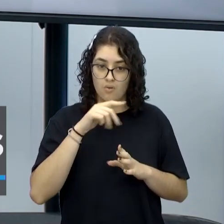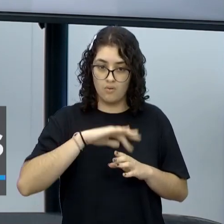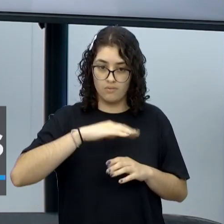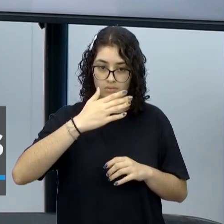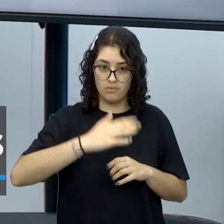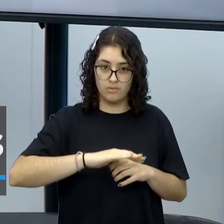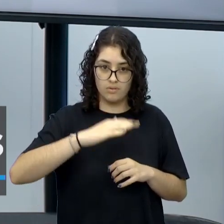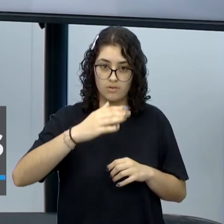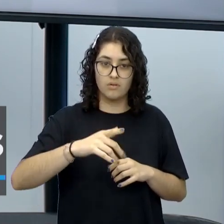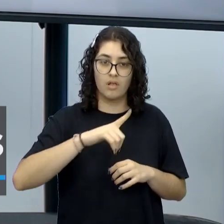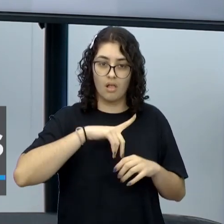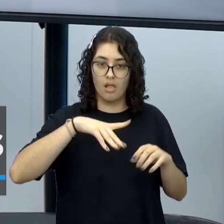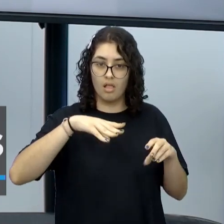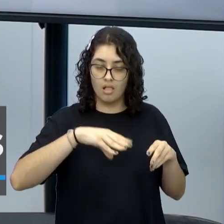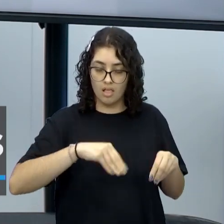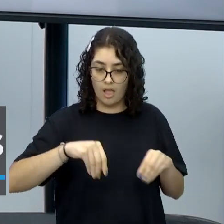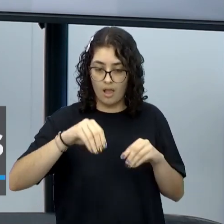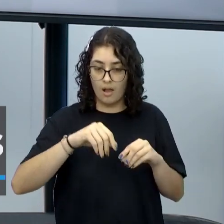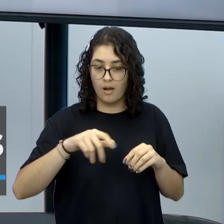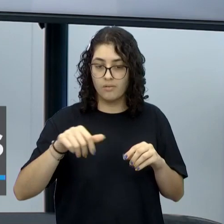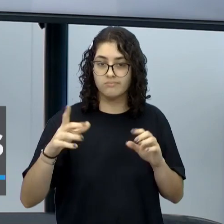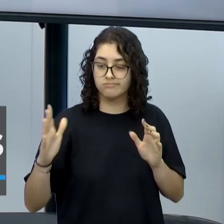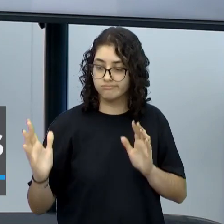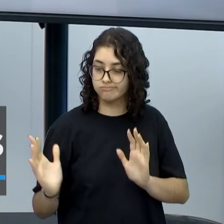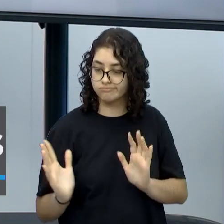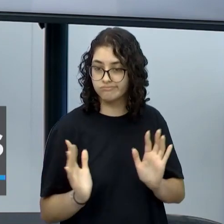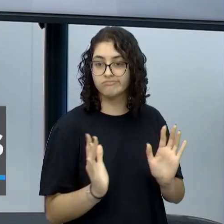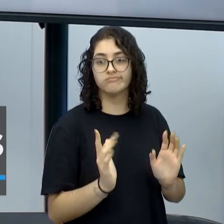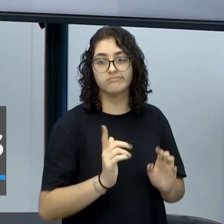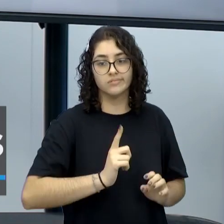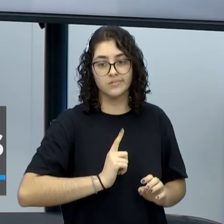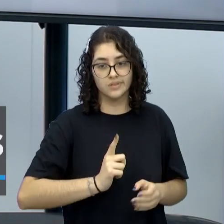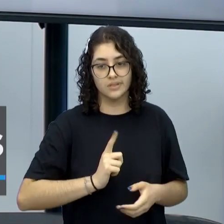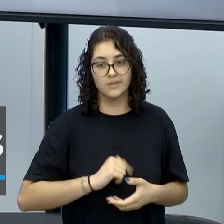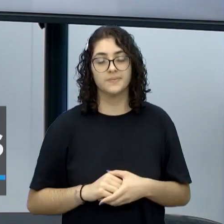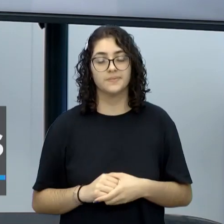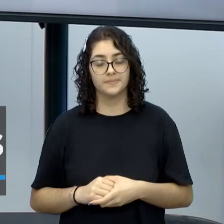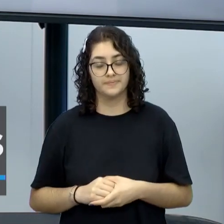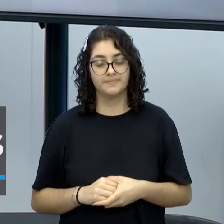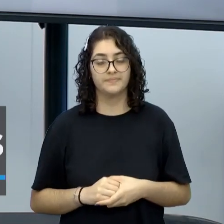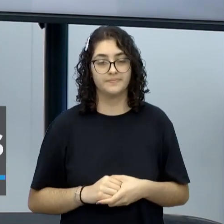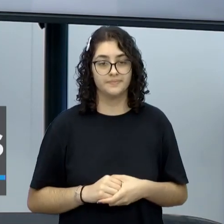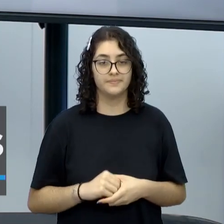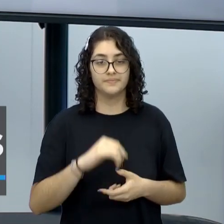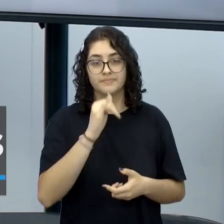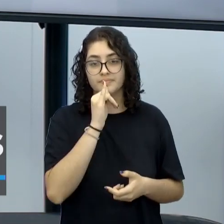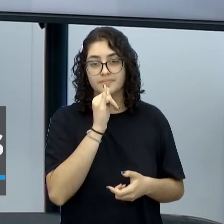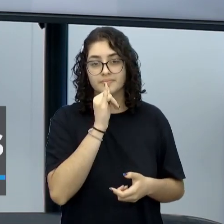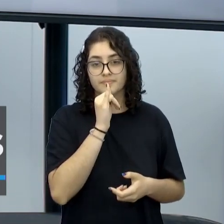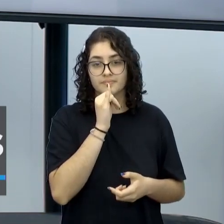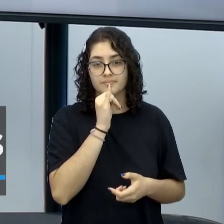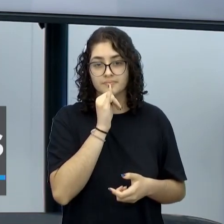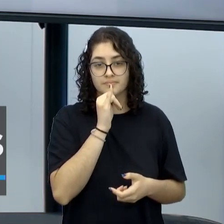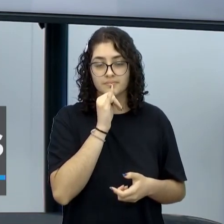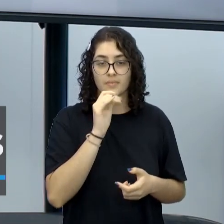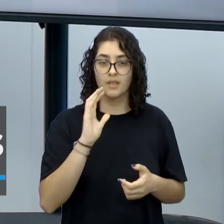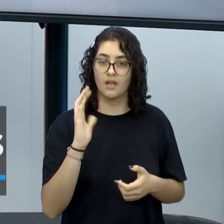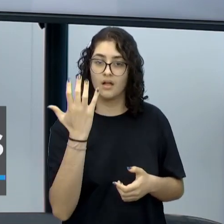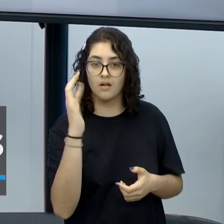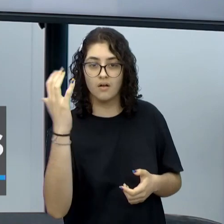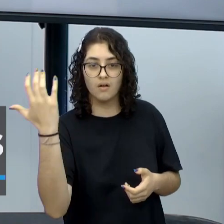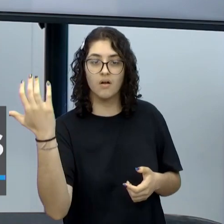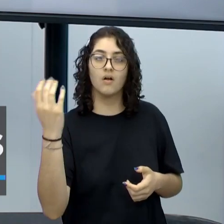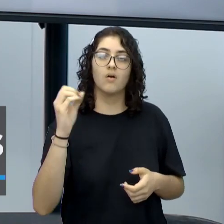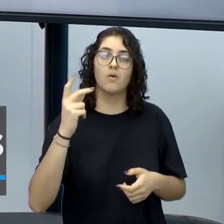leva sedimento, também leva outras coisas que vão também gerar esse atrito, né? E aí podem ser, por exemplo, troncos de árvore, podem